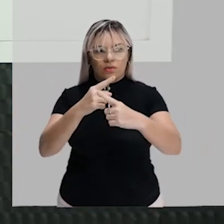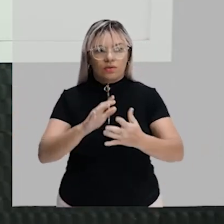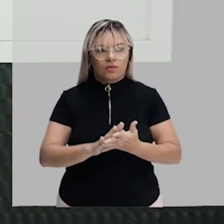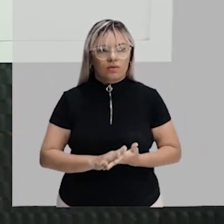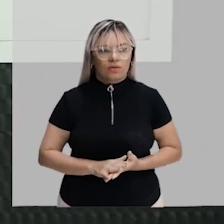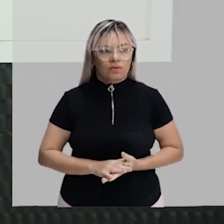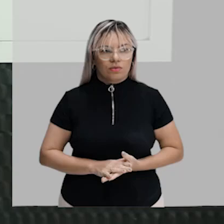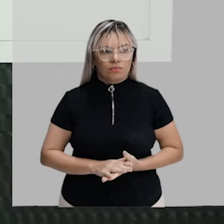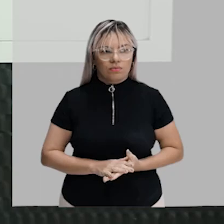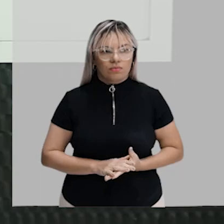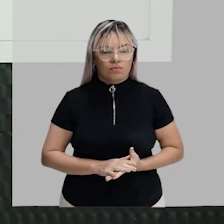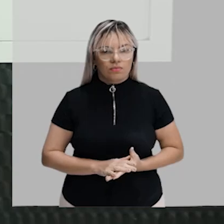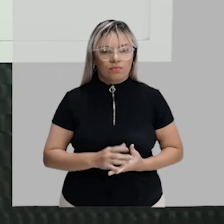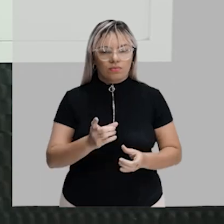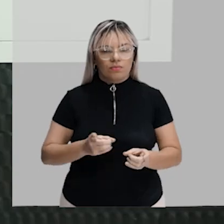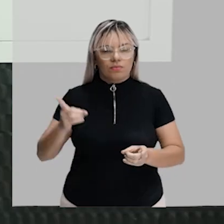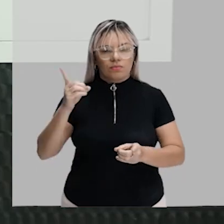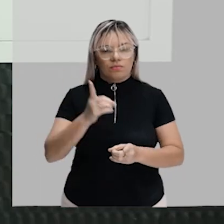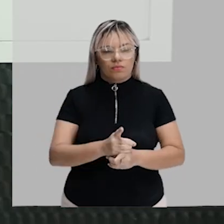encontrar 100x